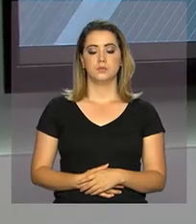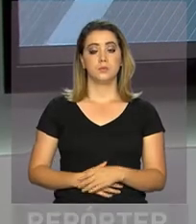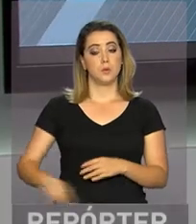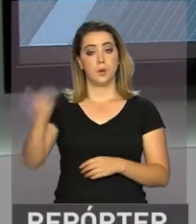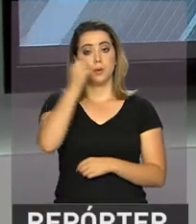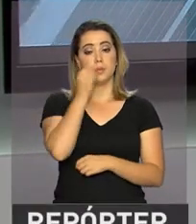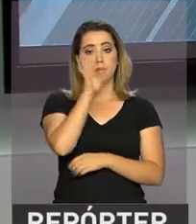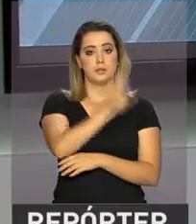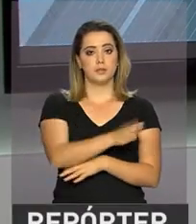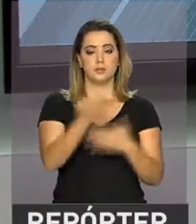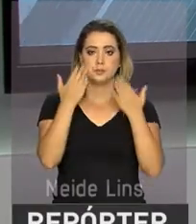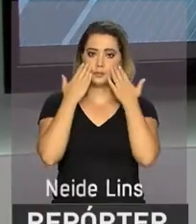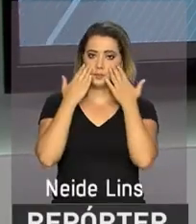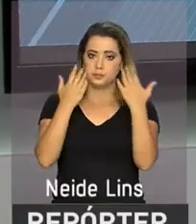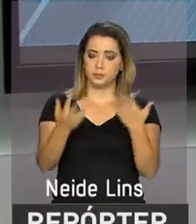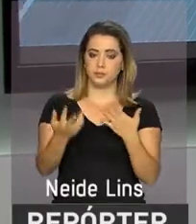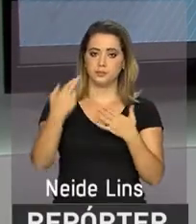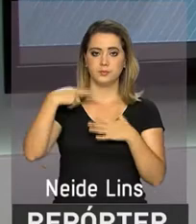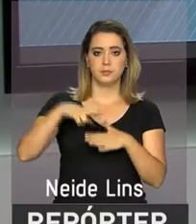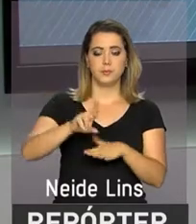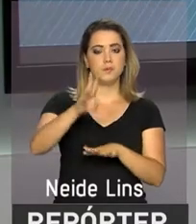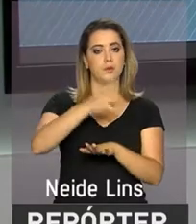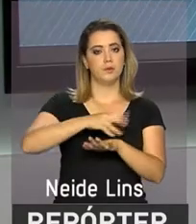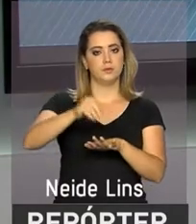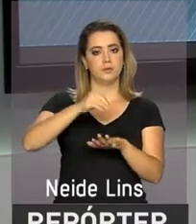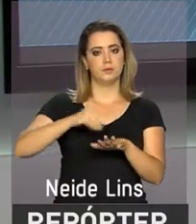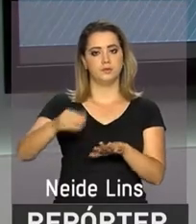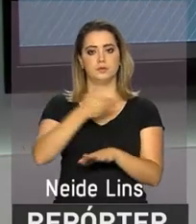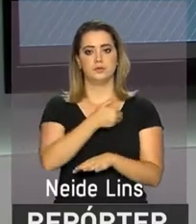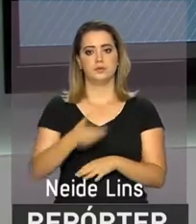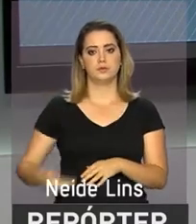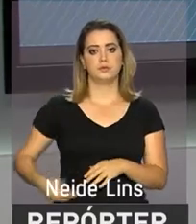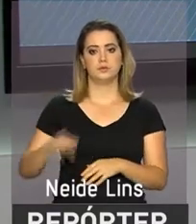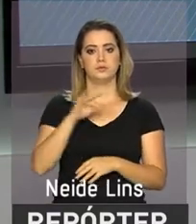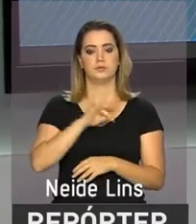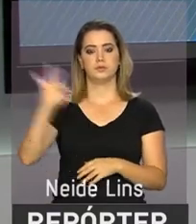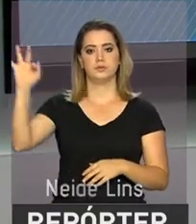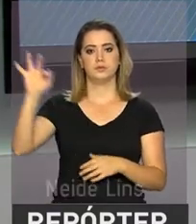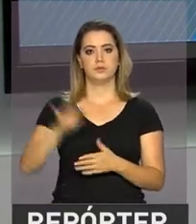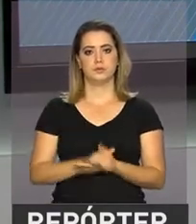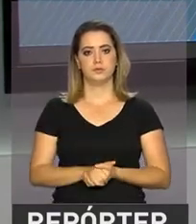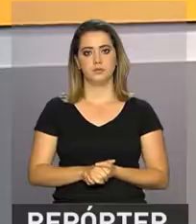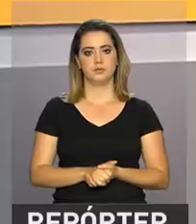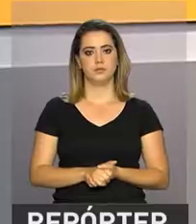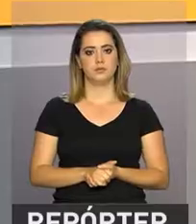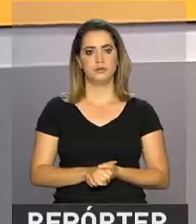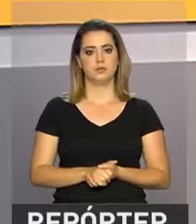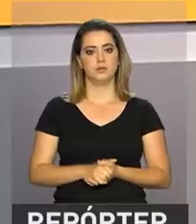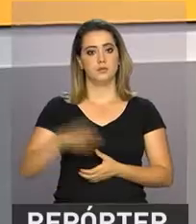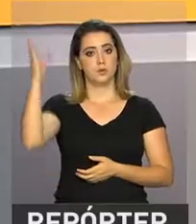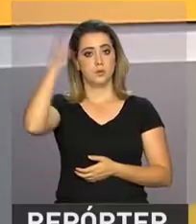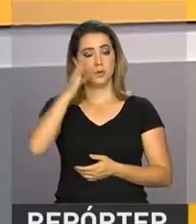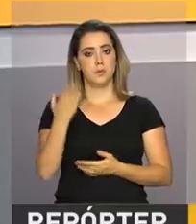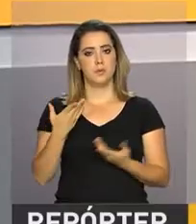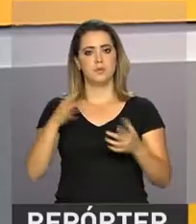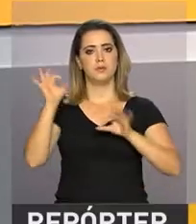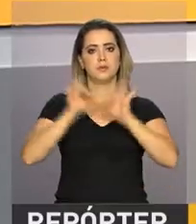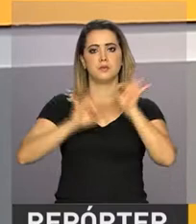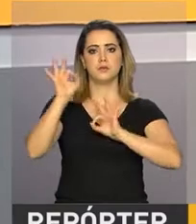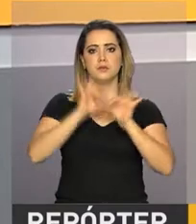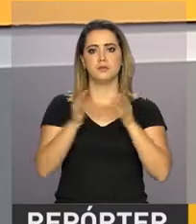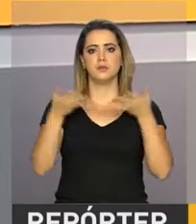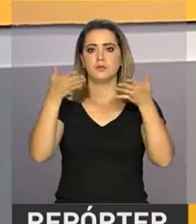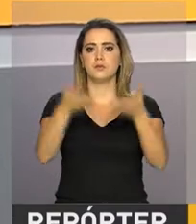Olá, boa tarde. Começa agora o Repórter NBR com as notícias do governo federal. O Brasil se prepara